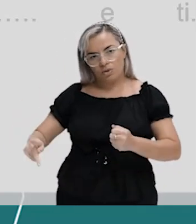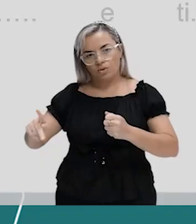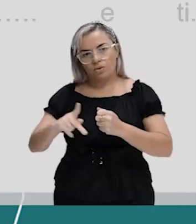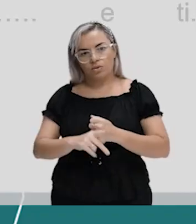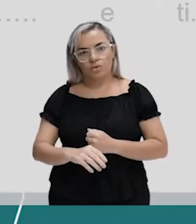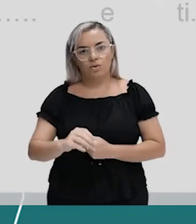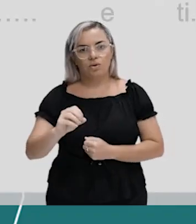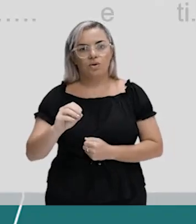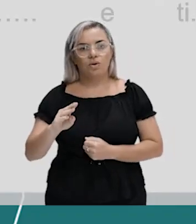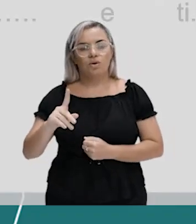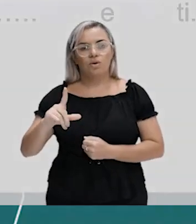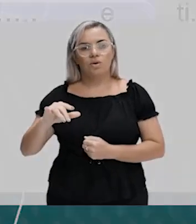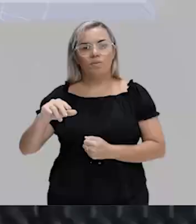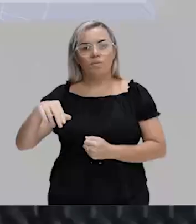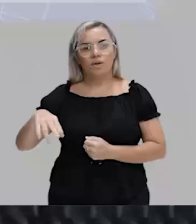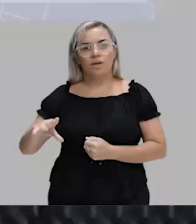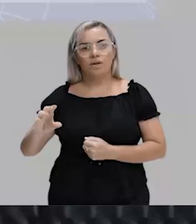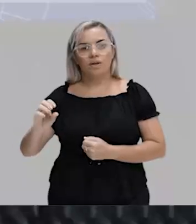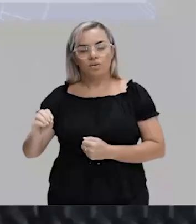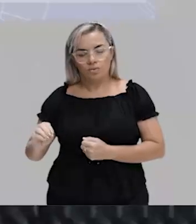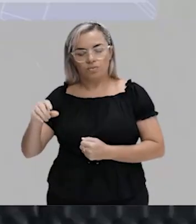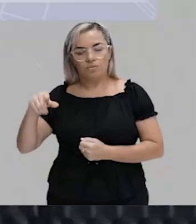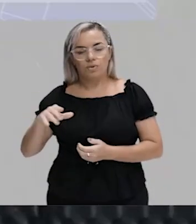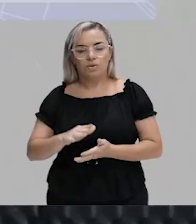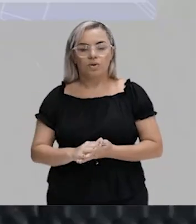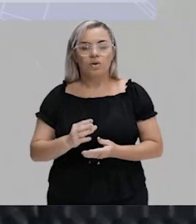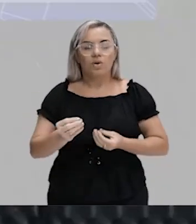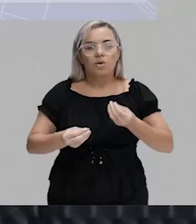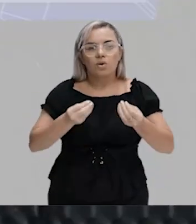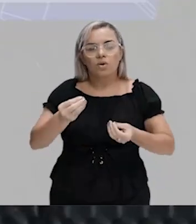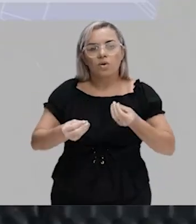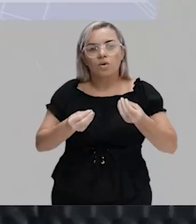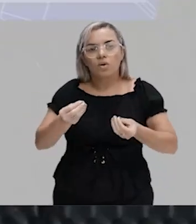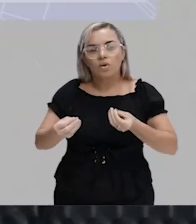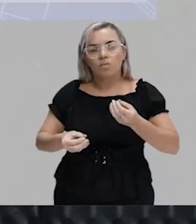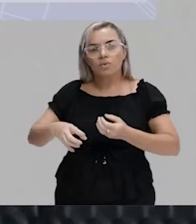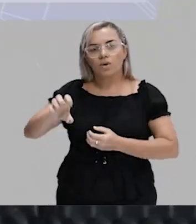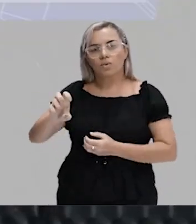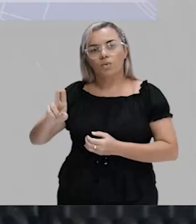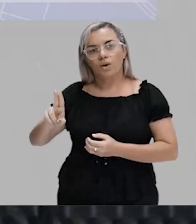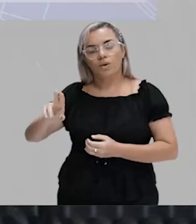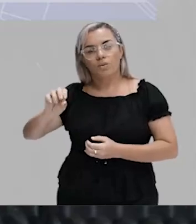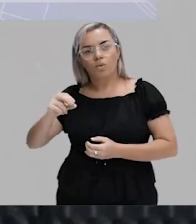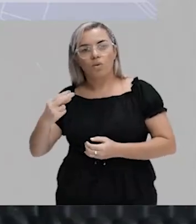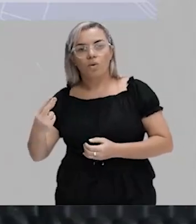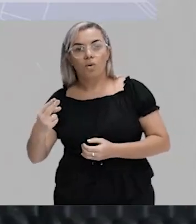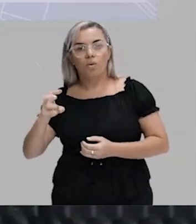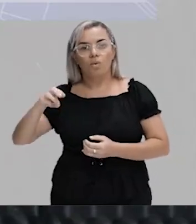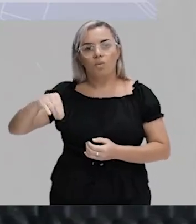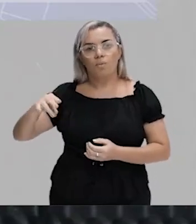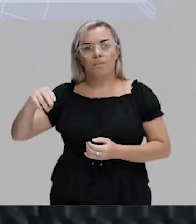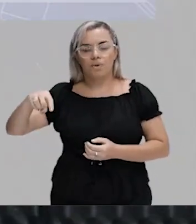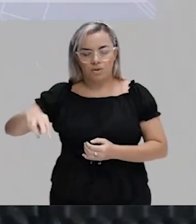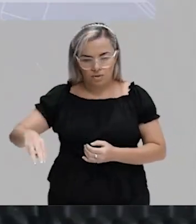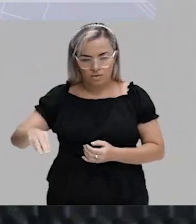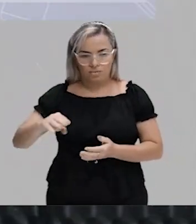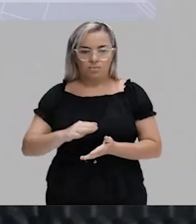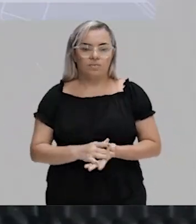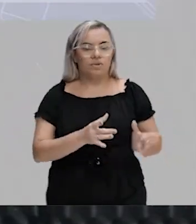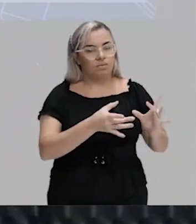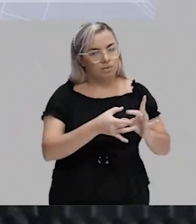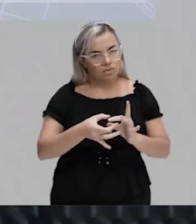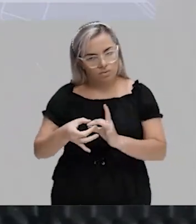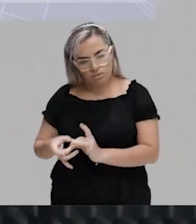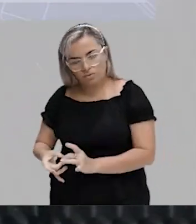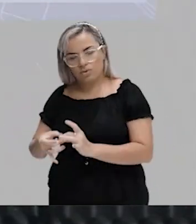de algumas pessoas, se elas utilizam o eu ou o mim, em algumas situações, né? Então, eu vou ler aqui e mais em seguida vocês